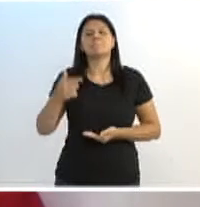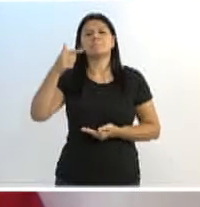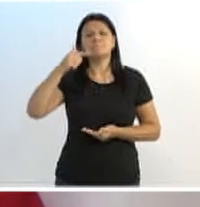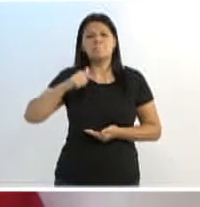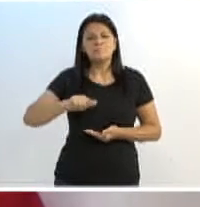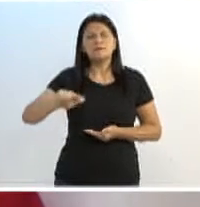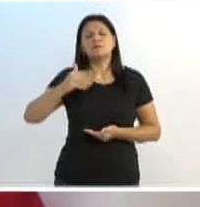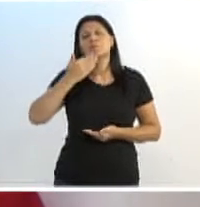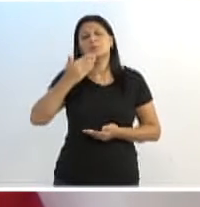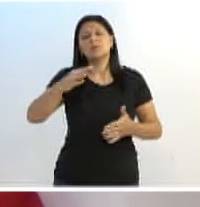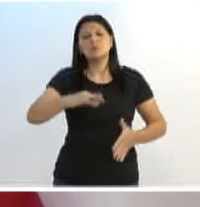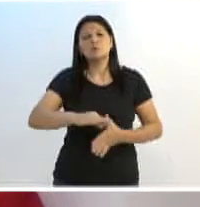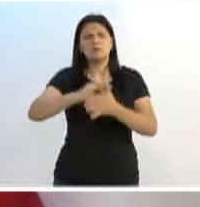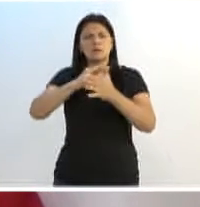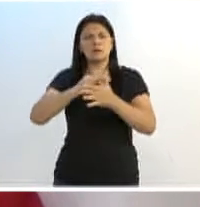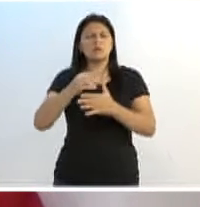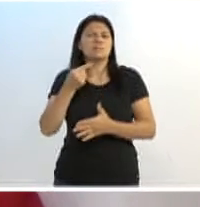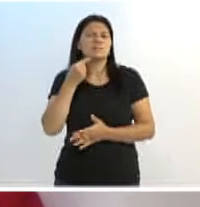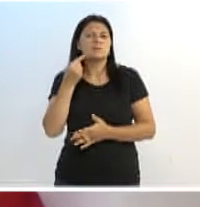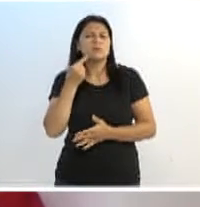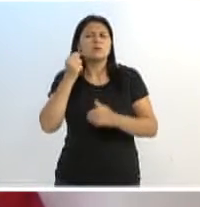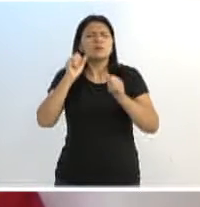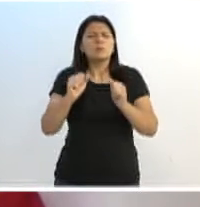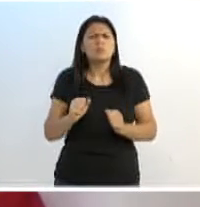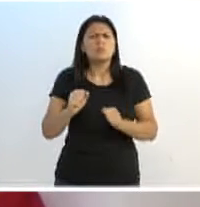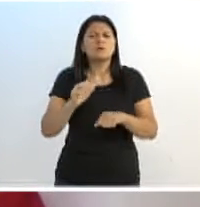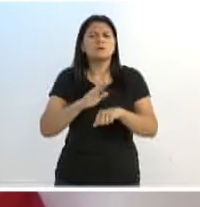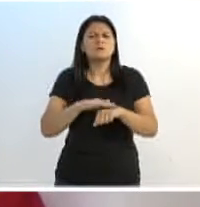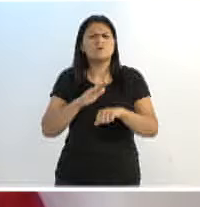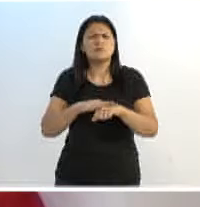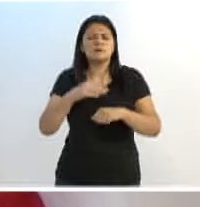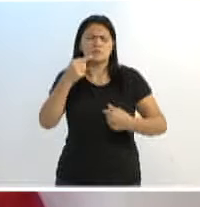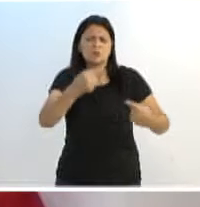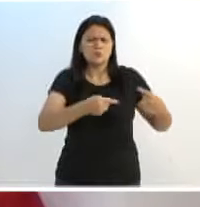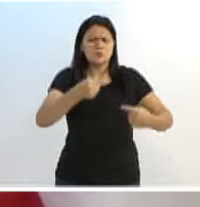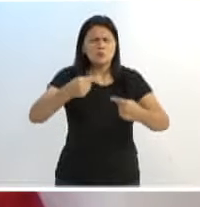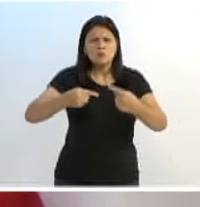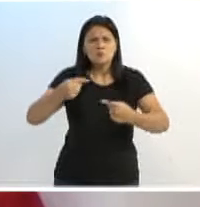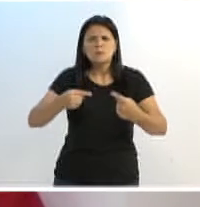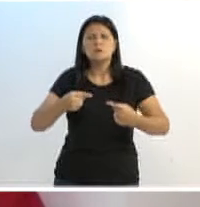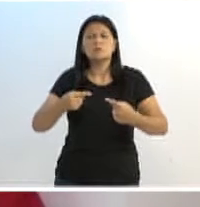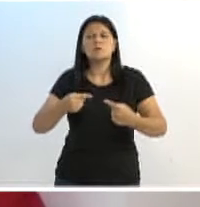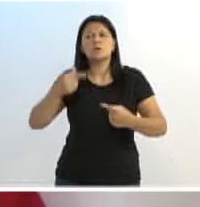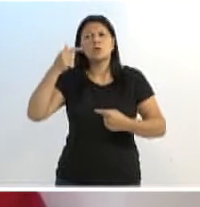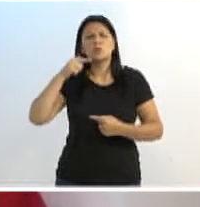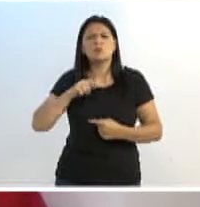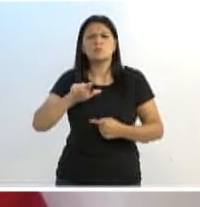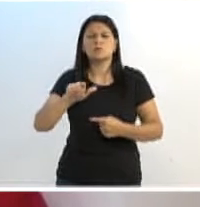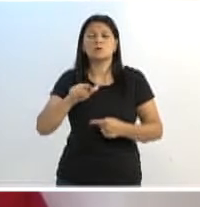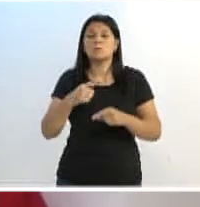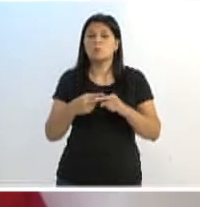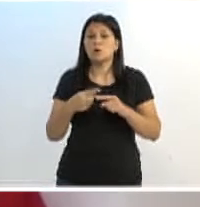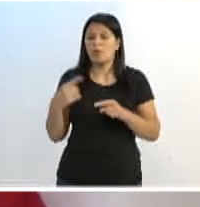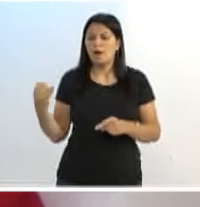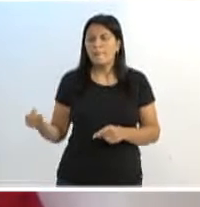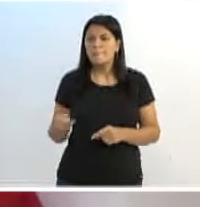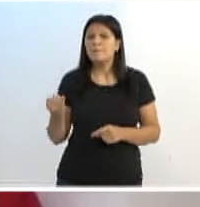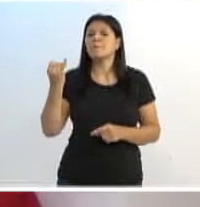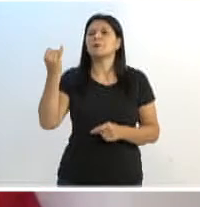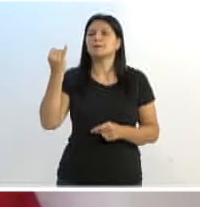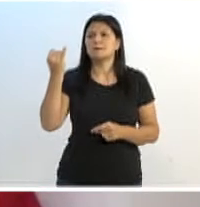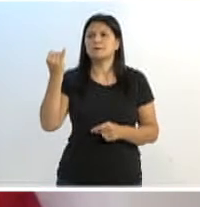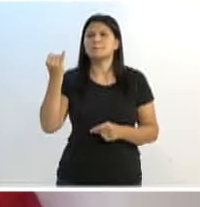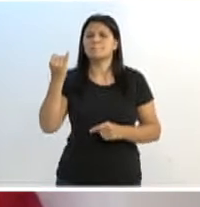de governo que possa fazer esse encaminhamento, que a gente possa discutir novamente isso, no efeito e na importância que tem, vereadora Cris,